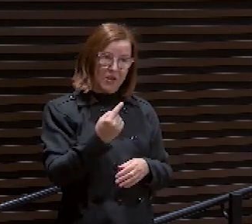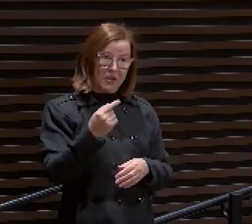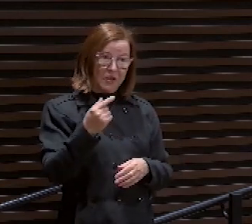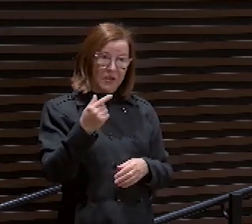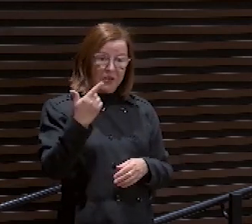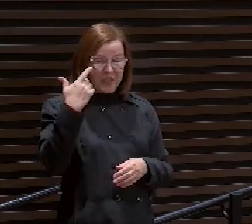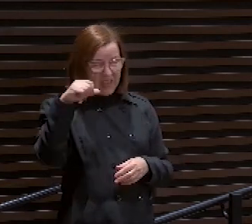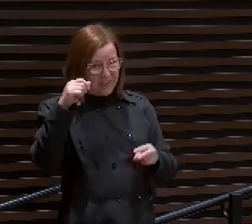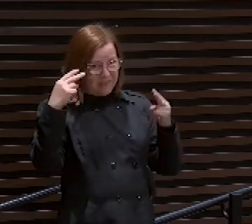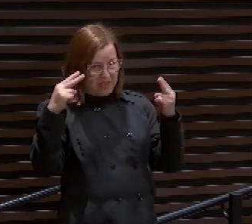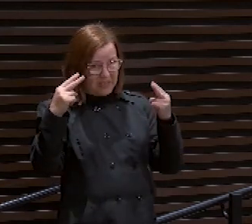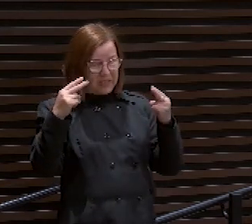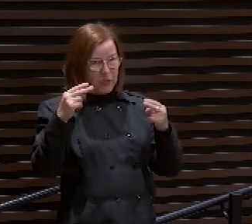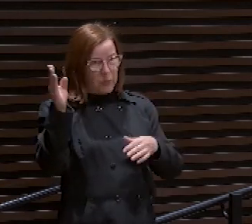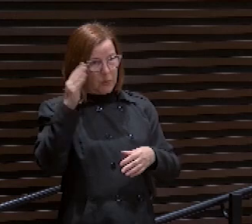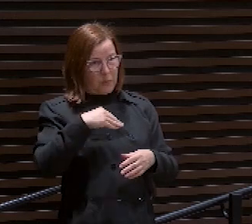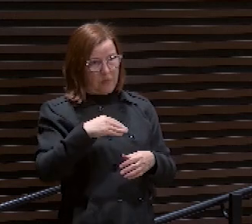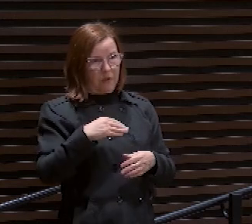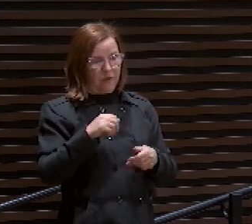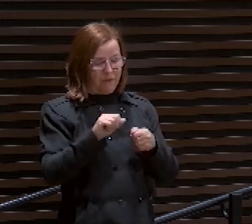bem?